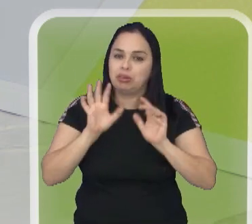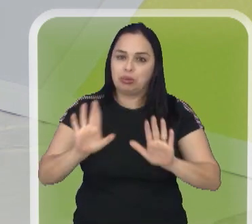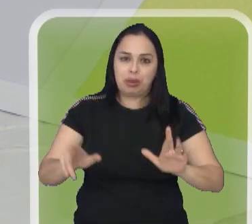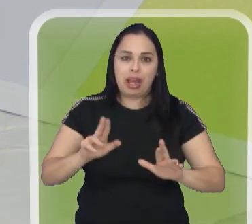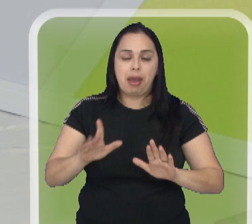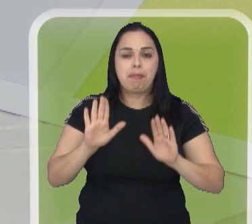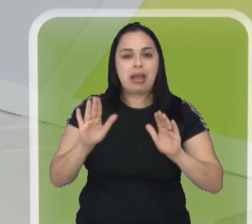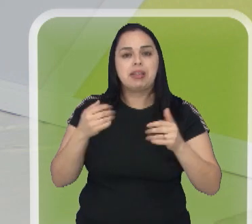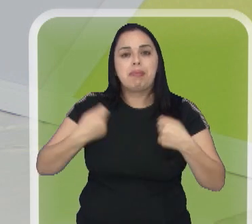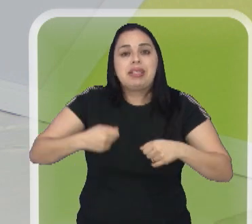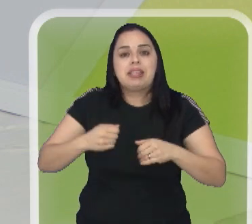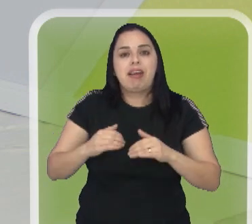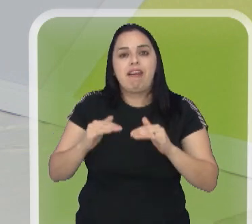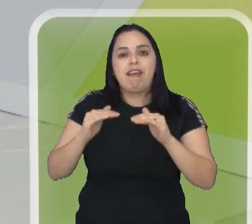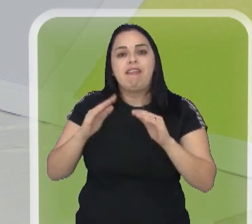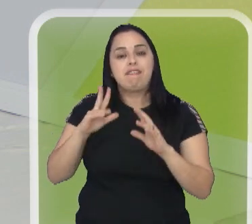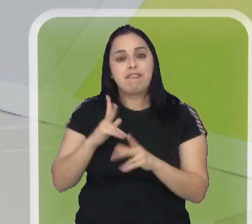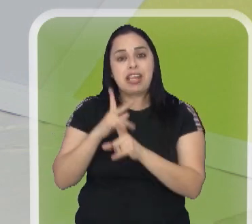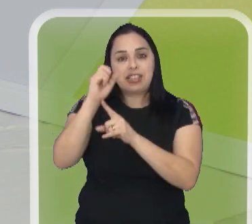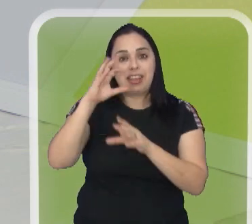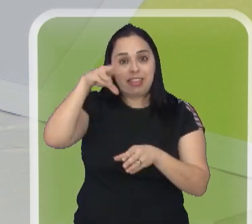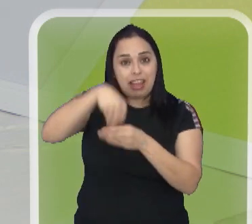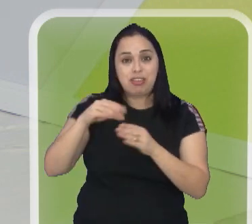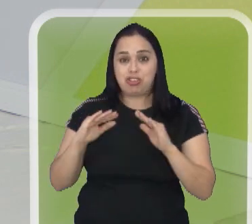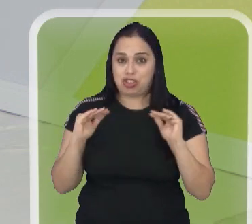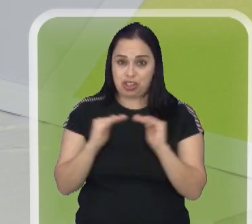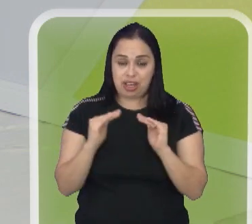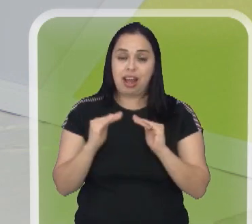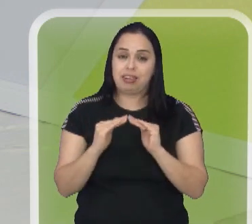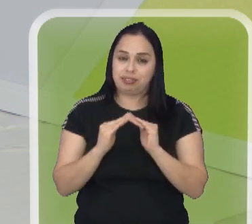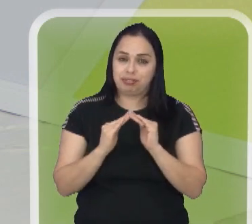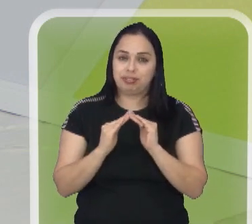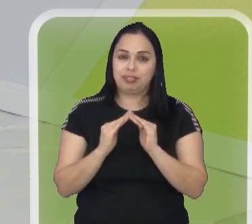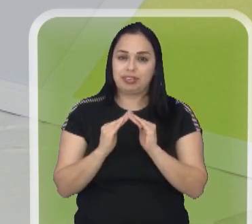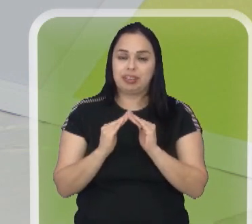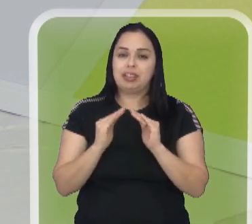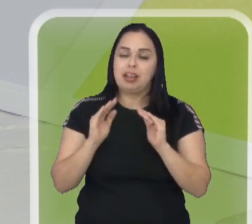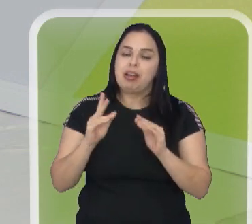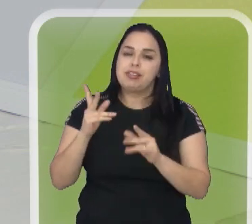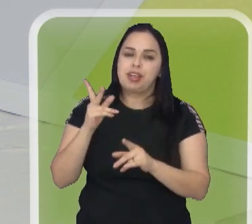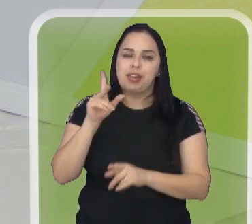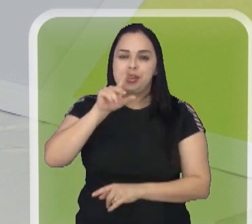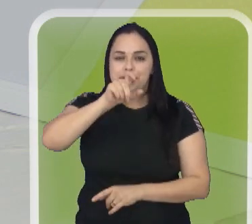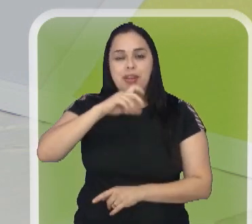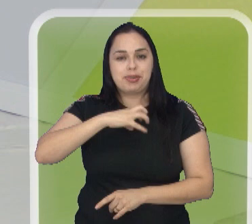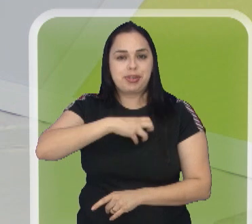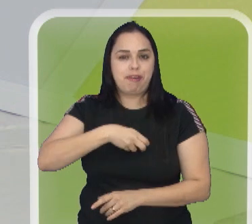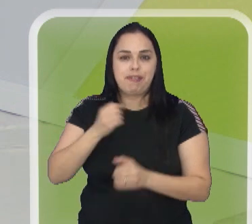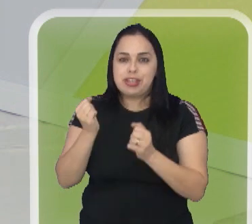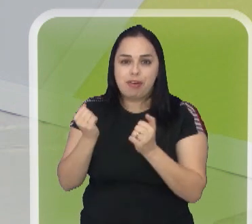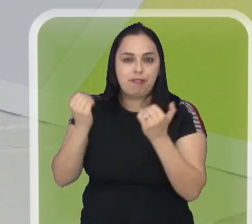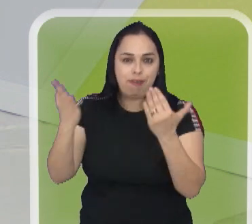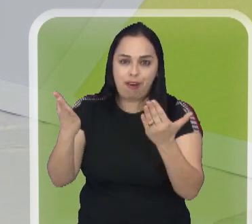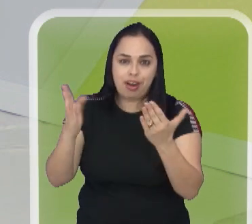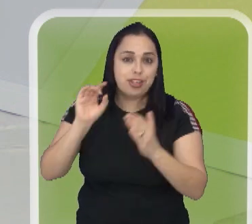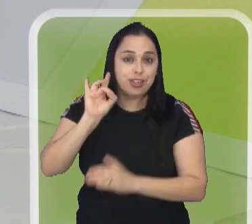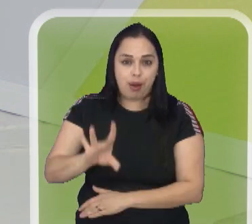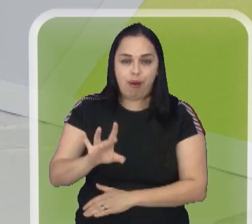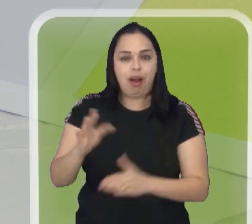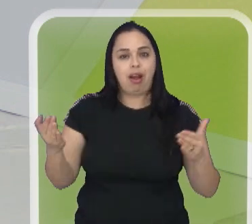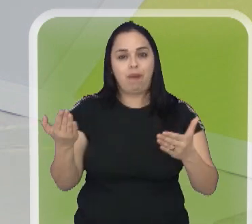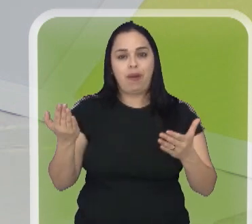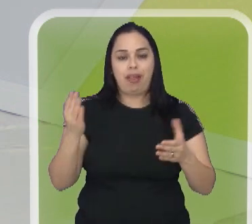casa. A única vitória do São José nessa segunda fase foi fora de casa. Então, assim, dentro, São José não vence.